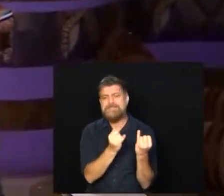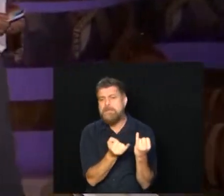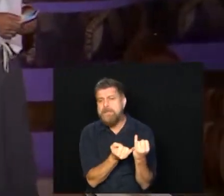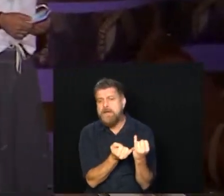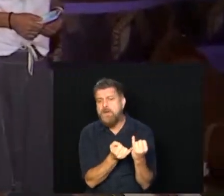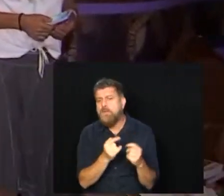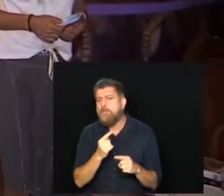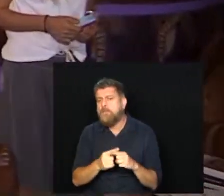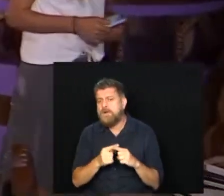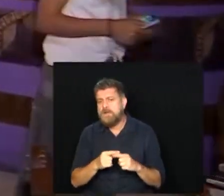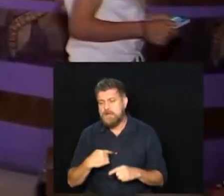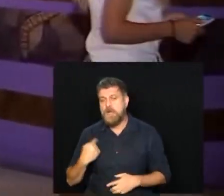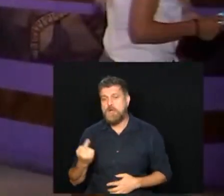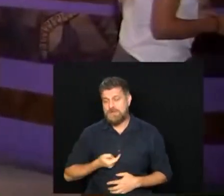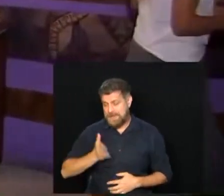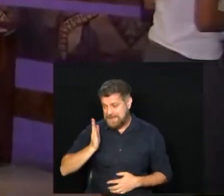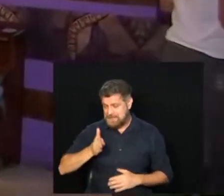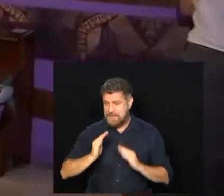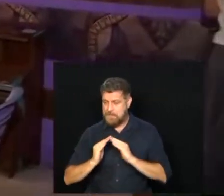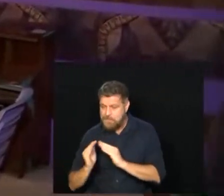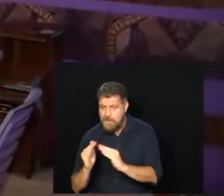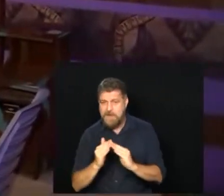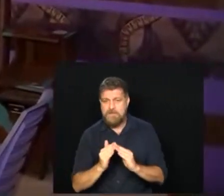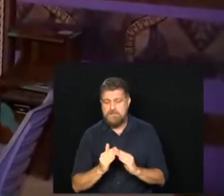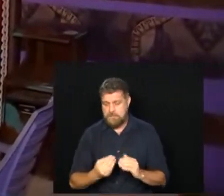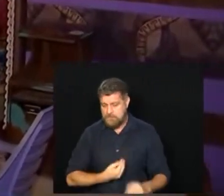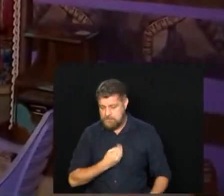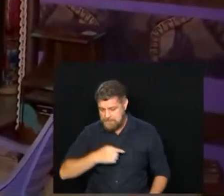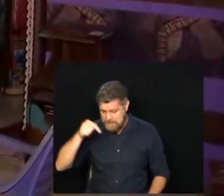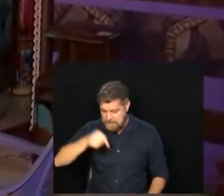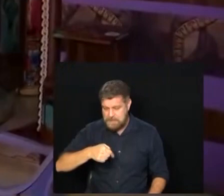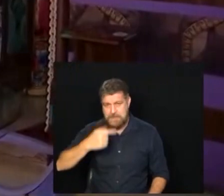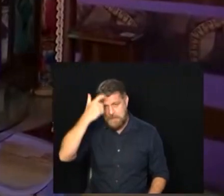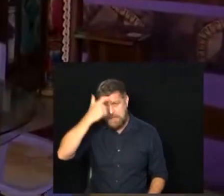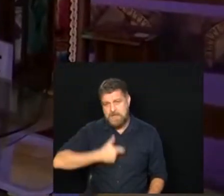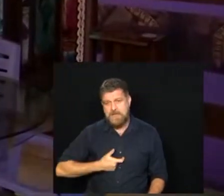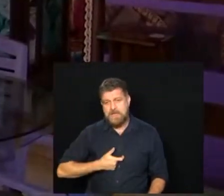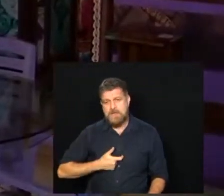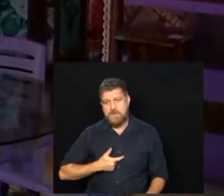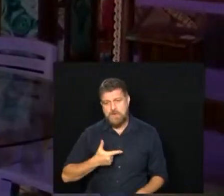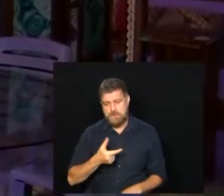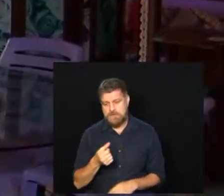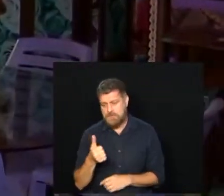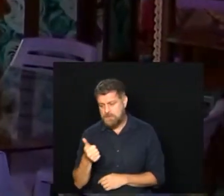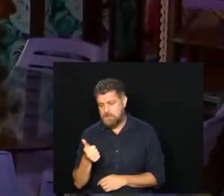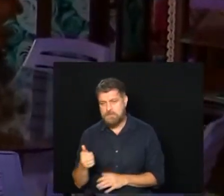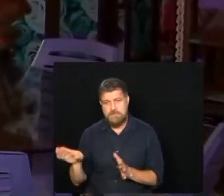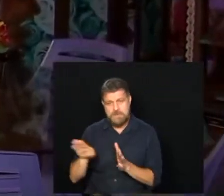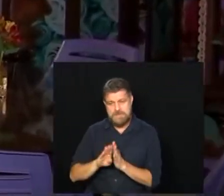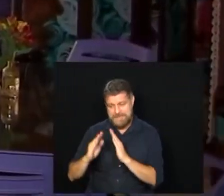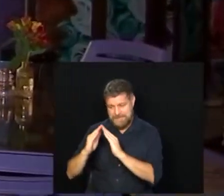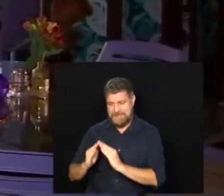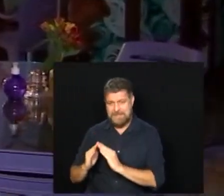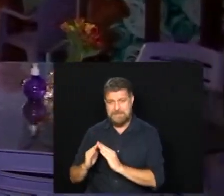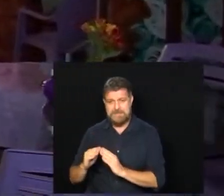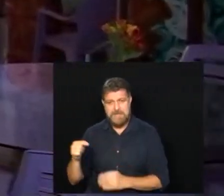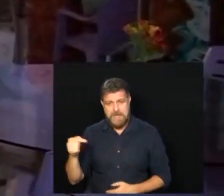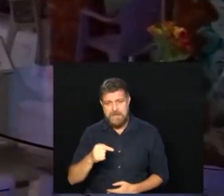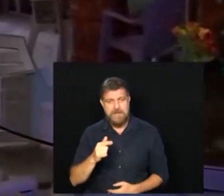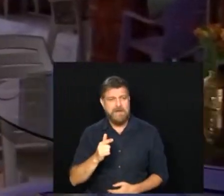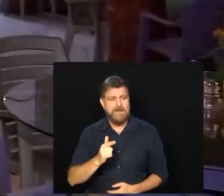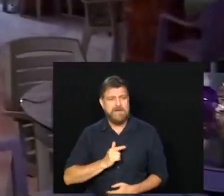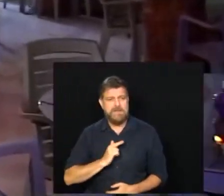bairro, alguns de nós já morávamos aqui, né? Eu moro aqui desde 2001. Existe isso